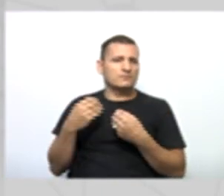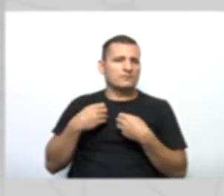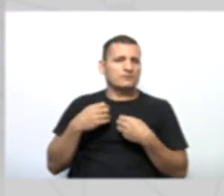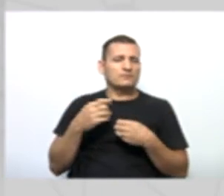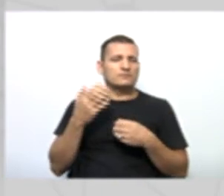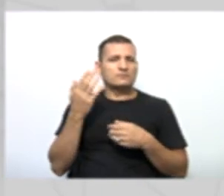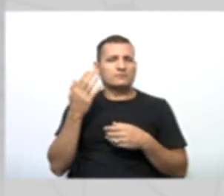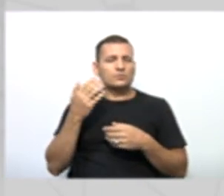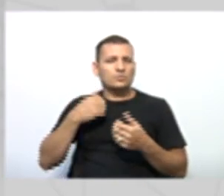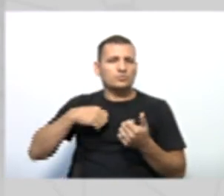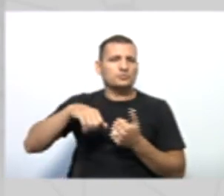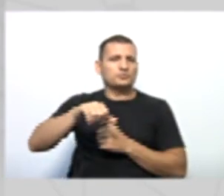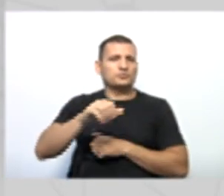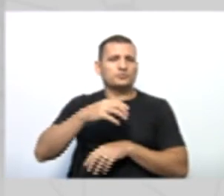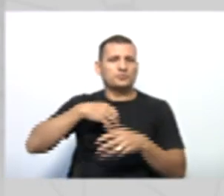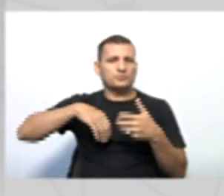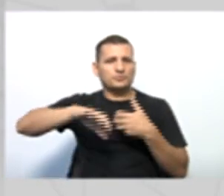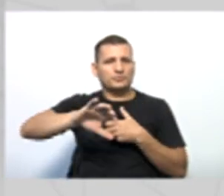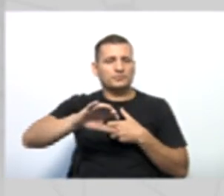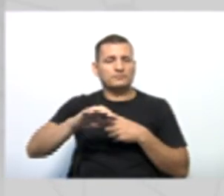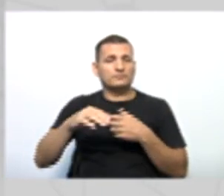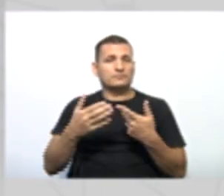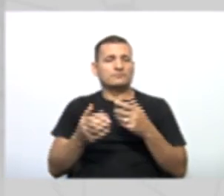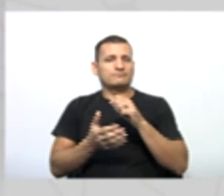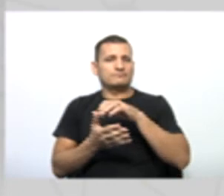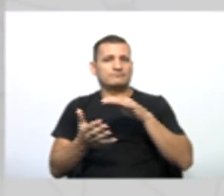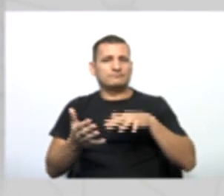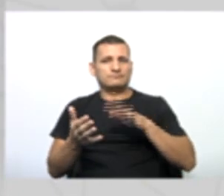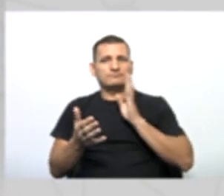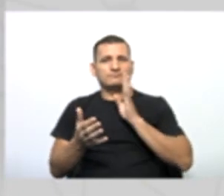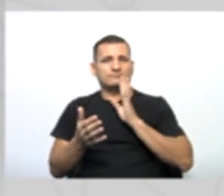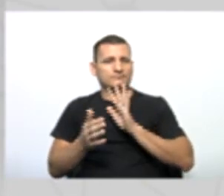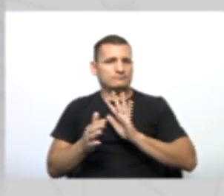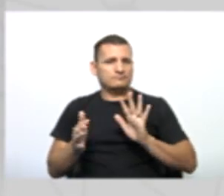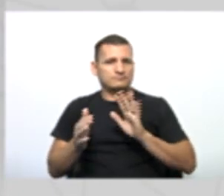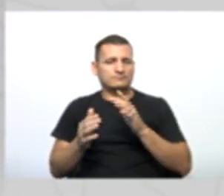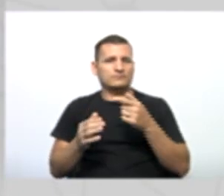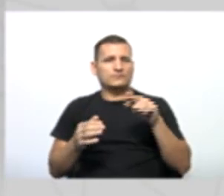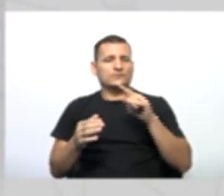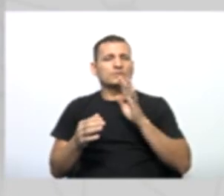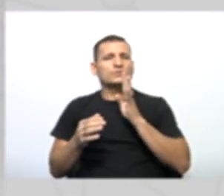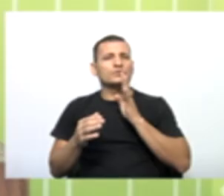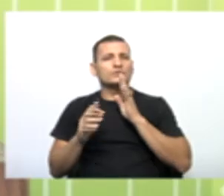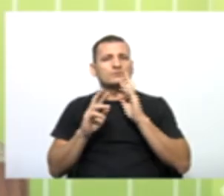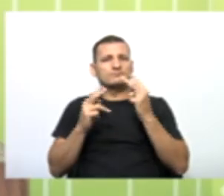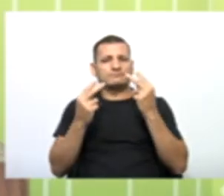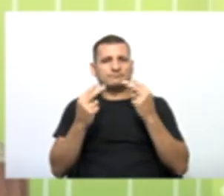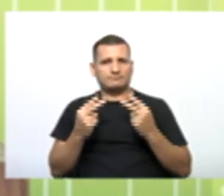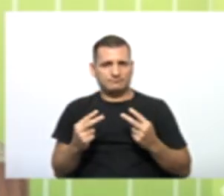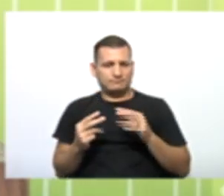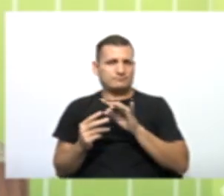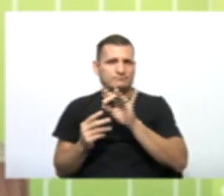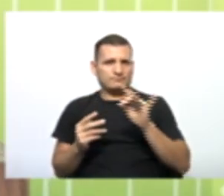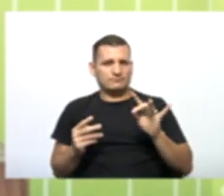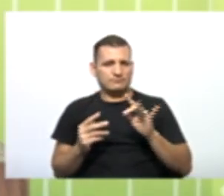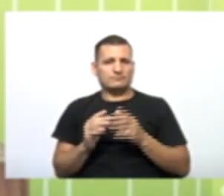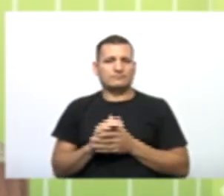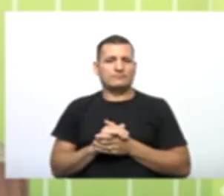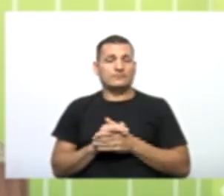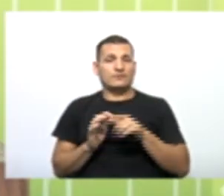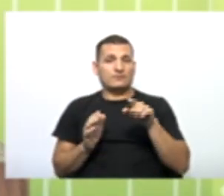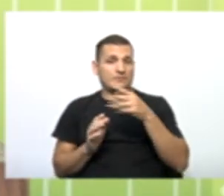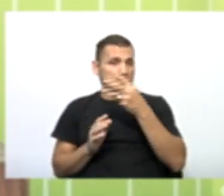me colocar no lugar do outro. Então, uma atividade bem legal, bem gostosa para se conhecer de verdade e poder desenvolver. E